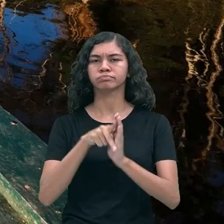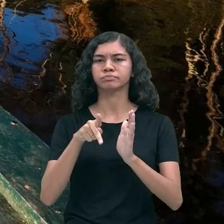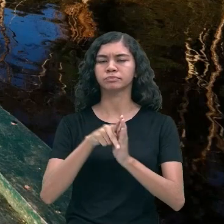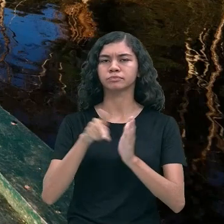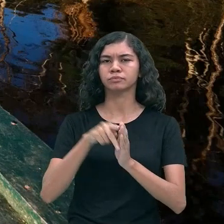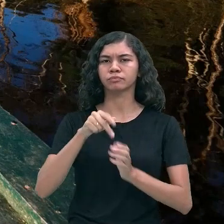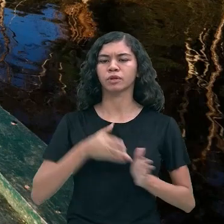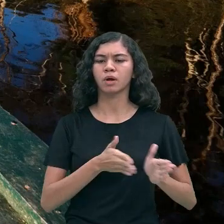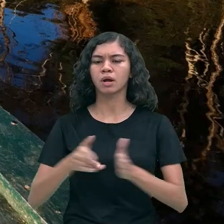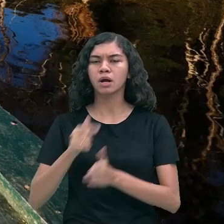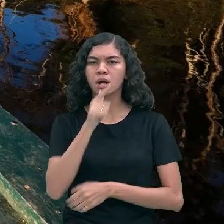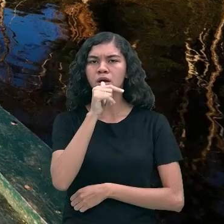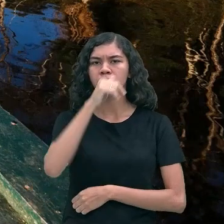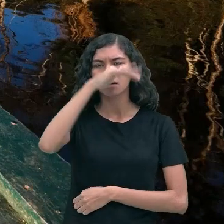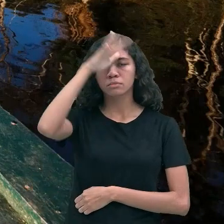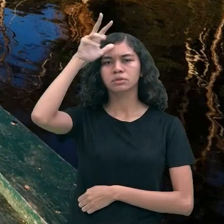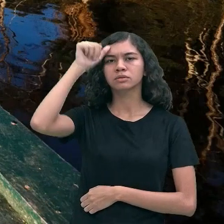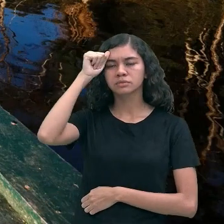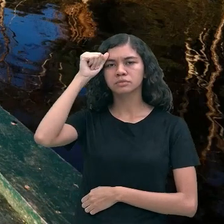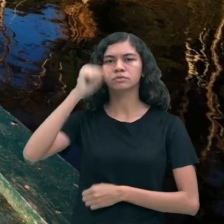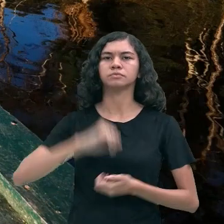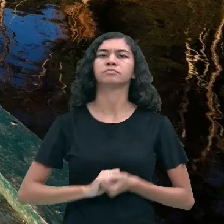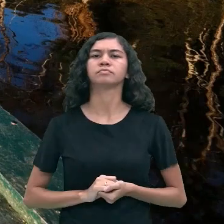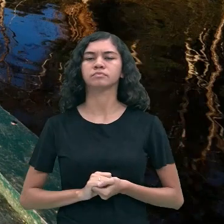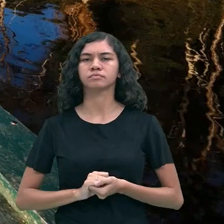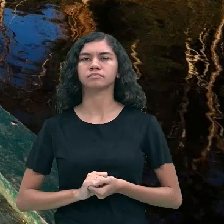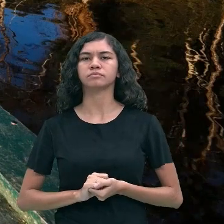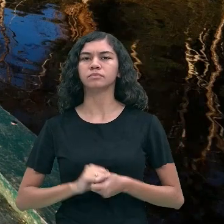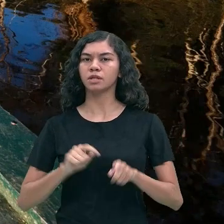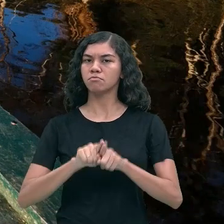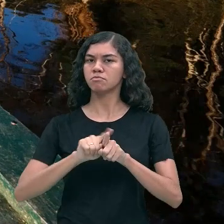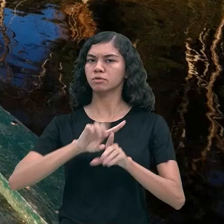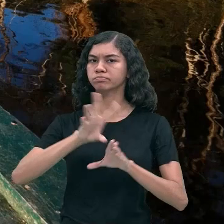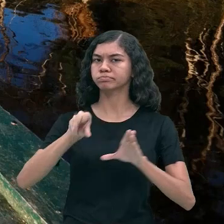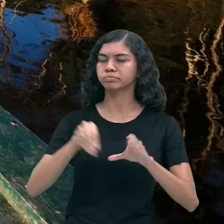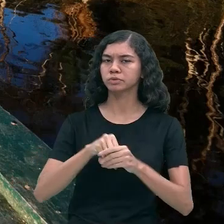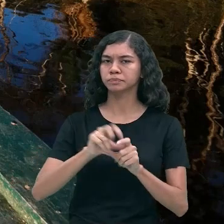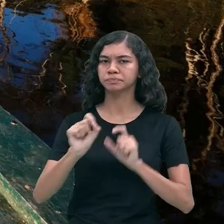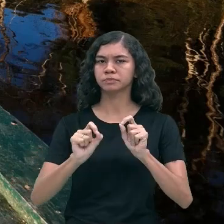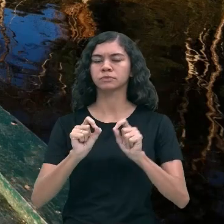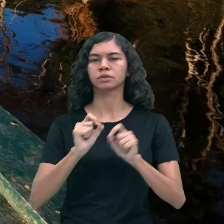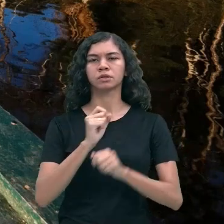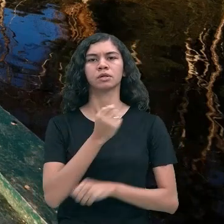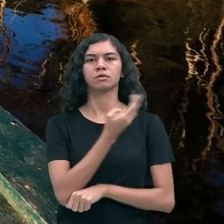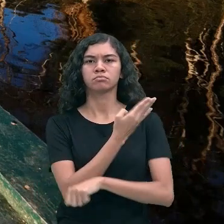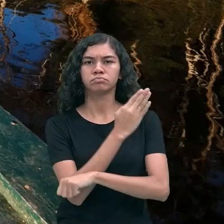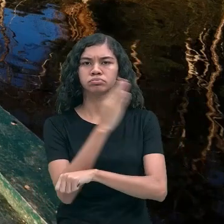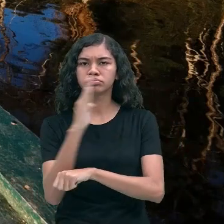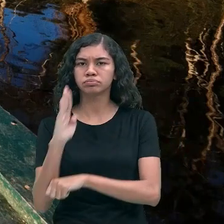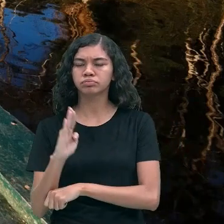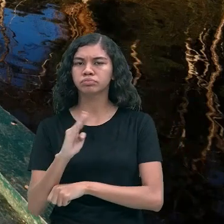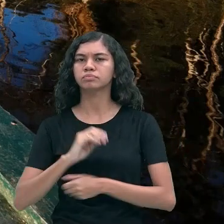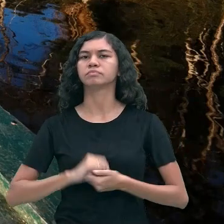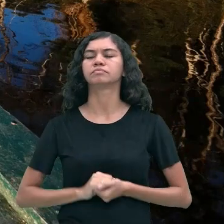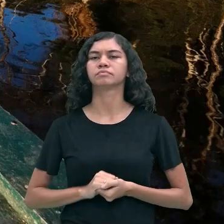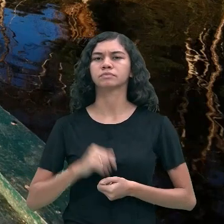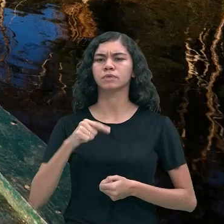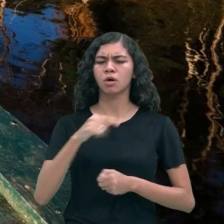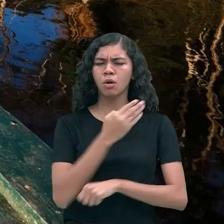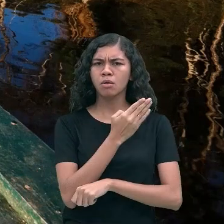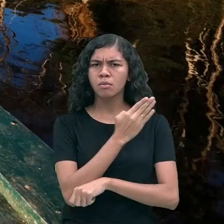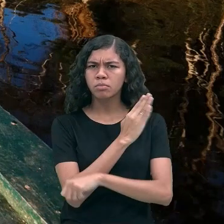hidrográfica amazônica, que também compõe o bioma Amazônia. Então o bioma Amazônia, ele é uma área de